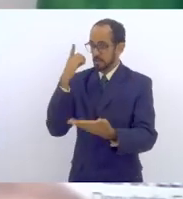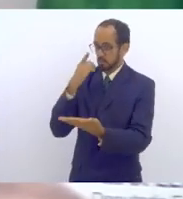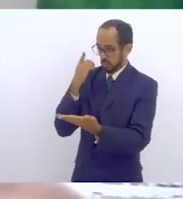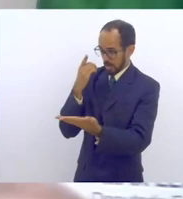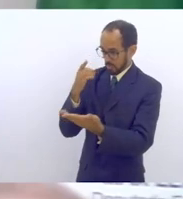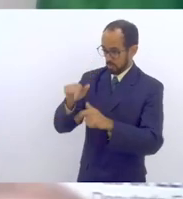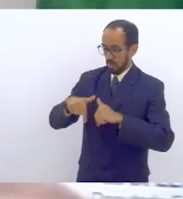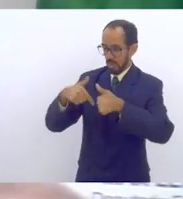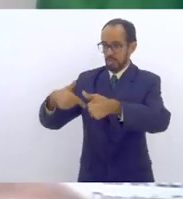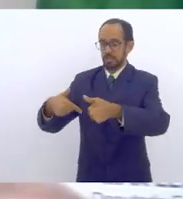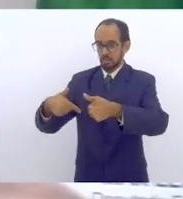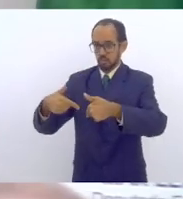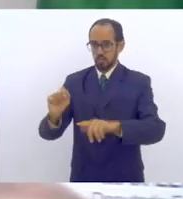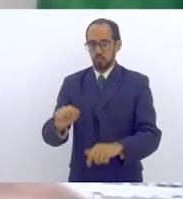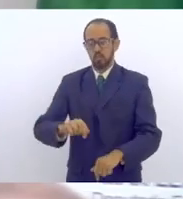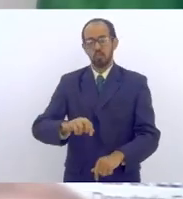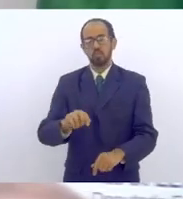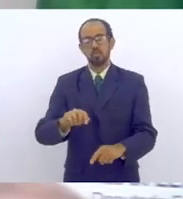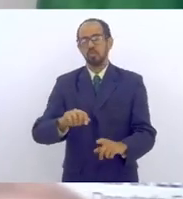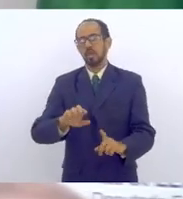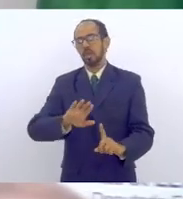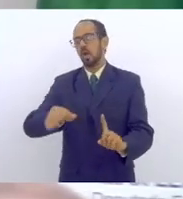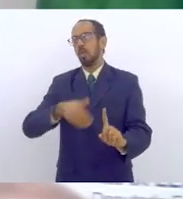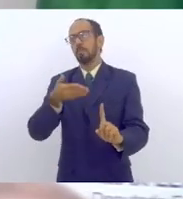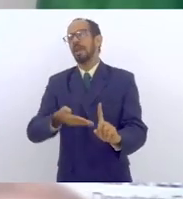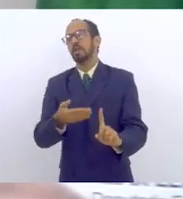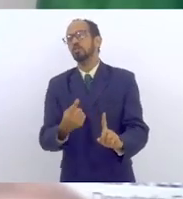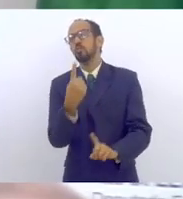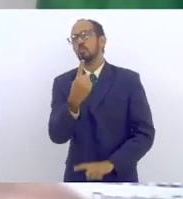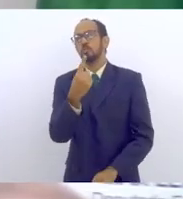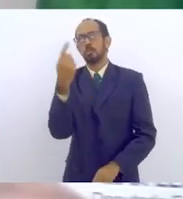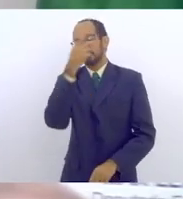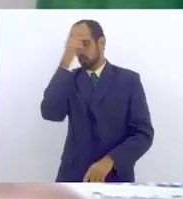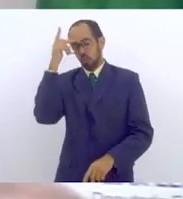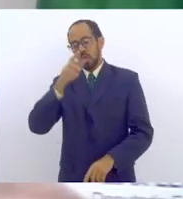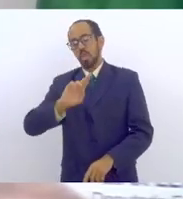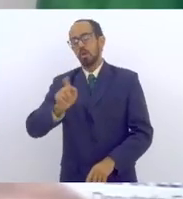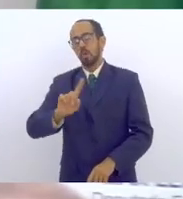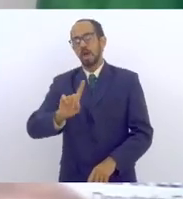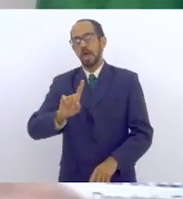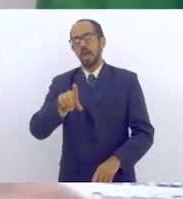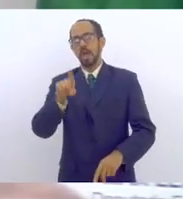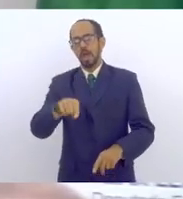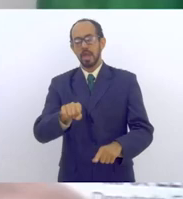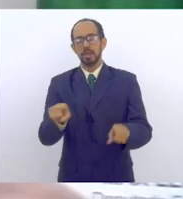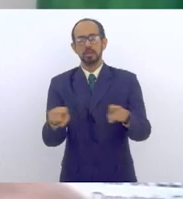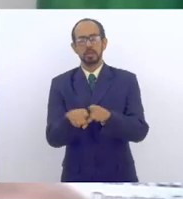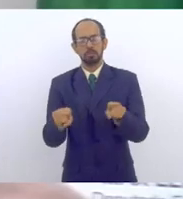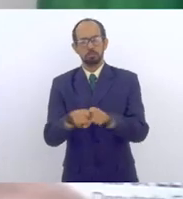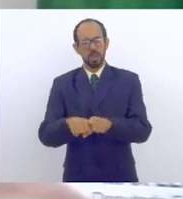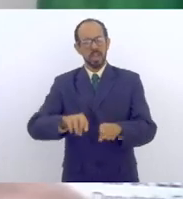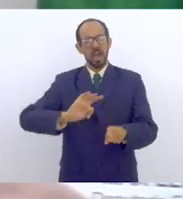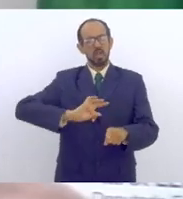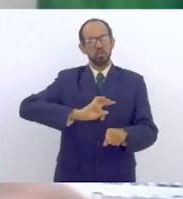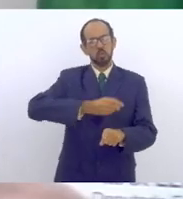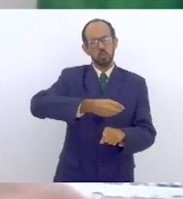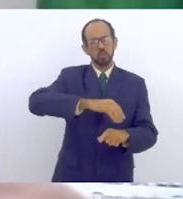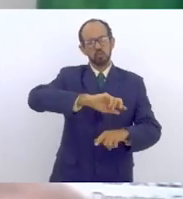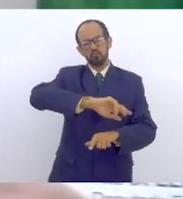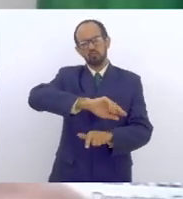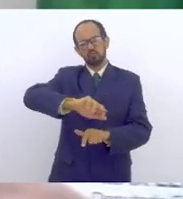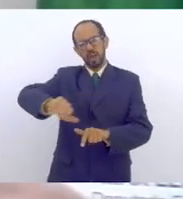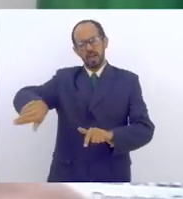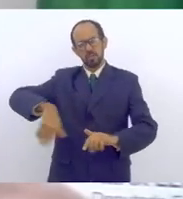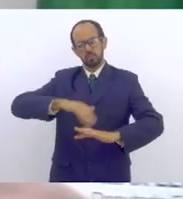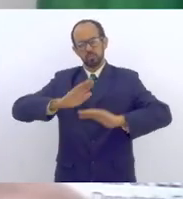pelo homenageia apenas uma pessoa ou outra homenageia toda uma profissão toda uma função